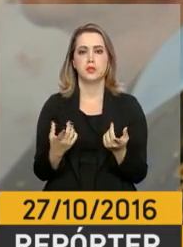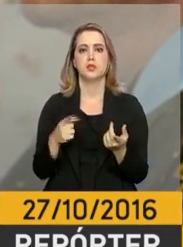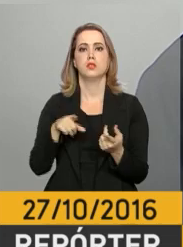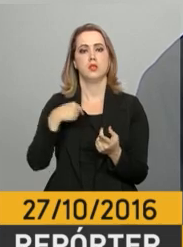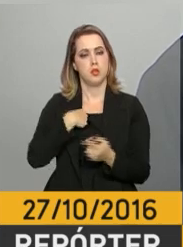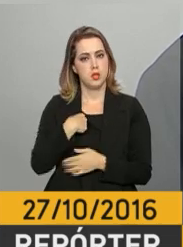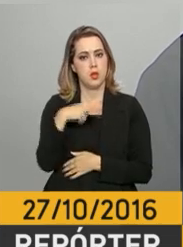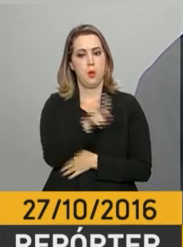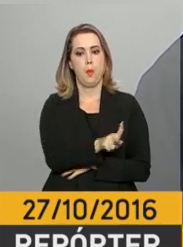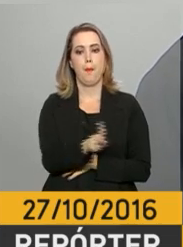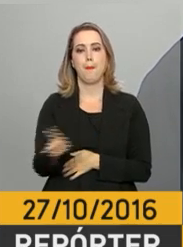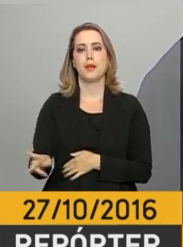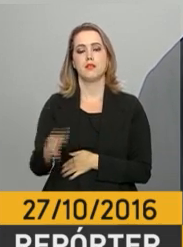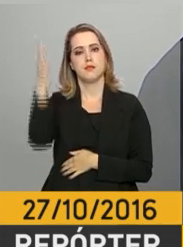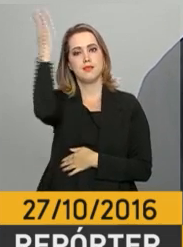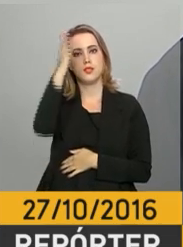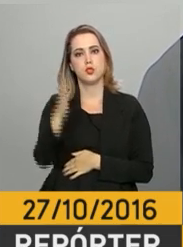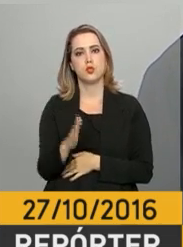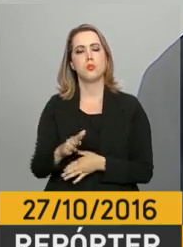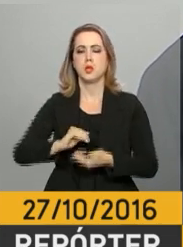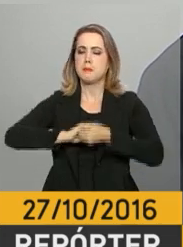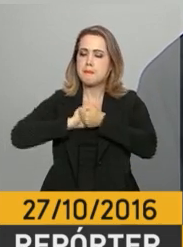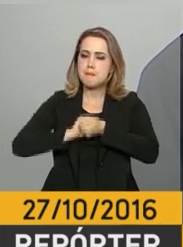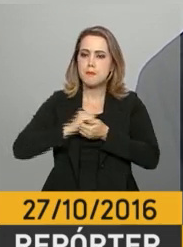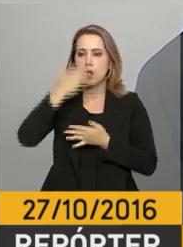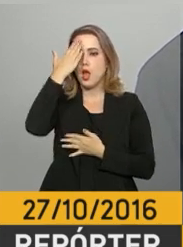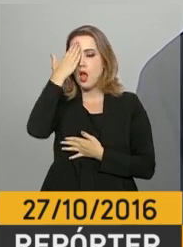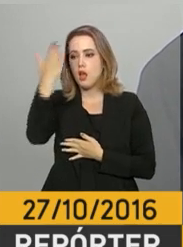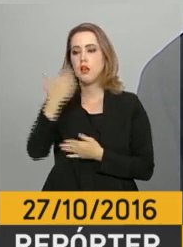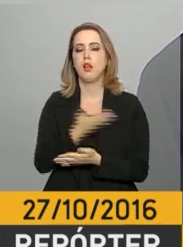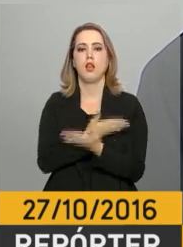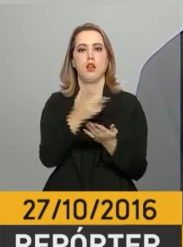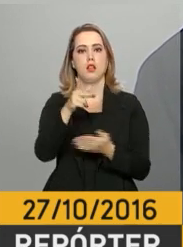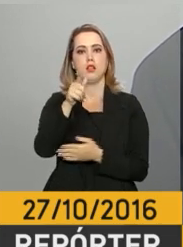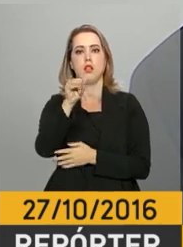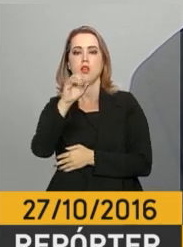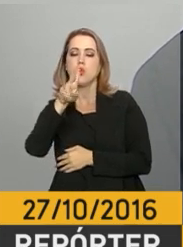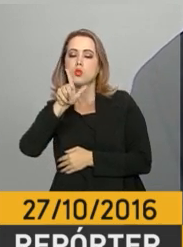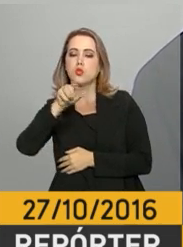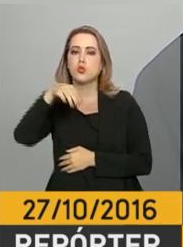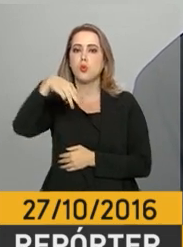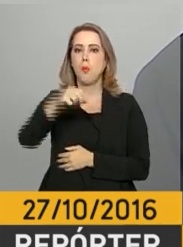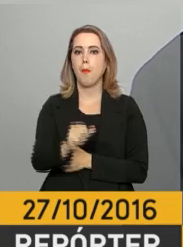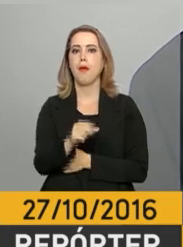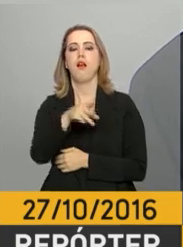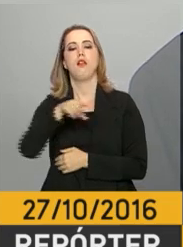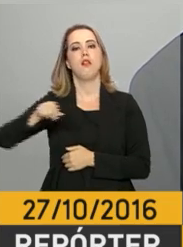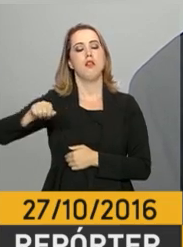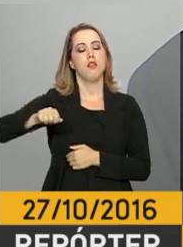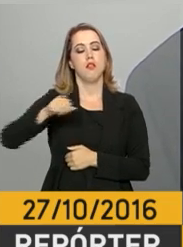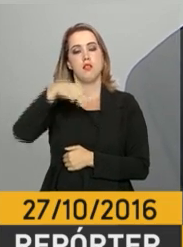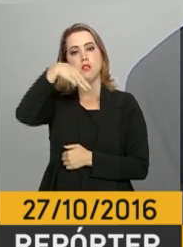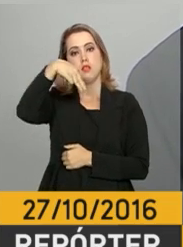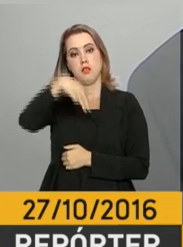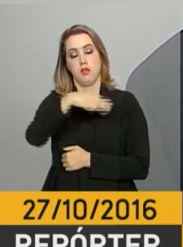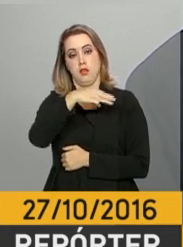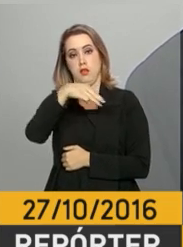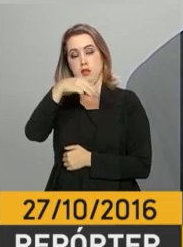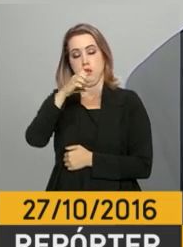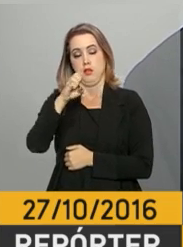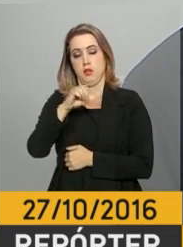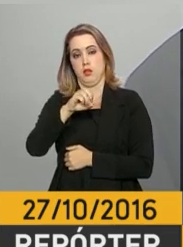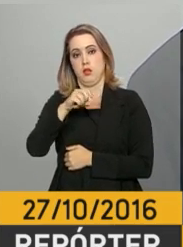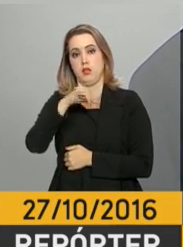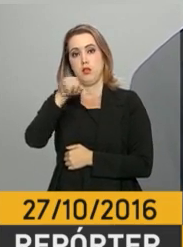de Presidente da República Agradeço enormemente ao Gilmar Mendes e ao José Serra pela oportunidade de sediar aqui no Palácio